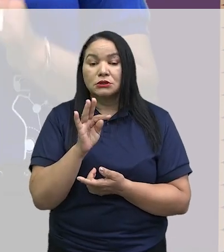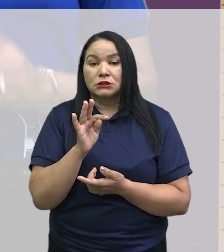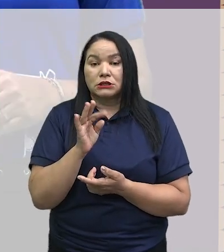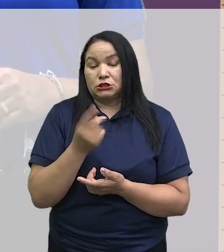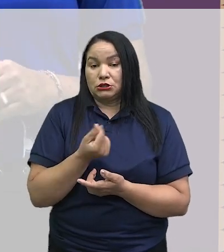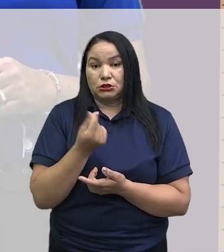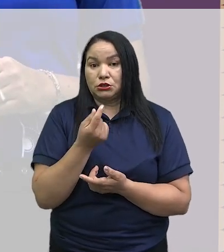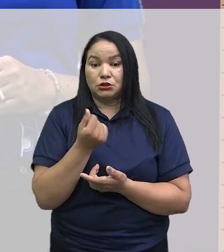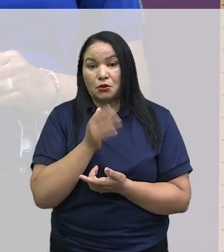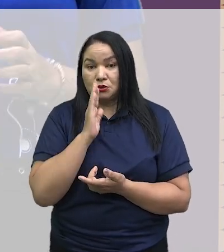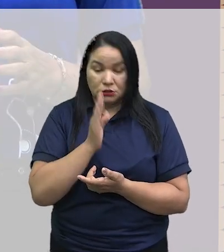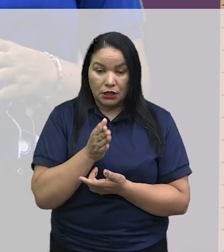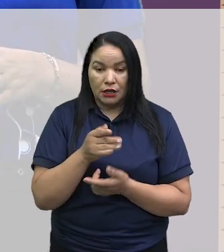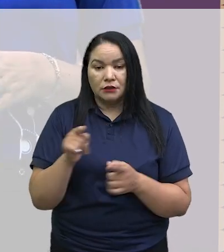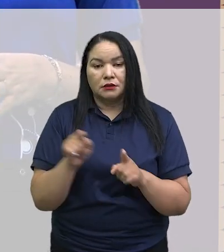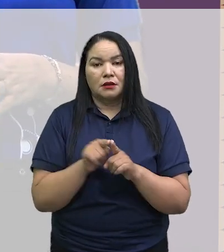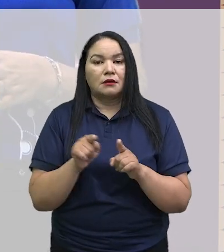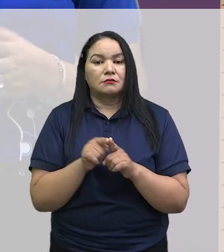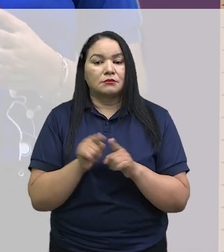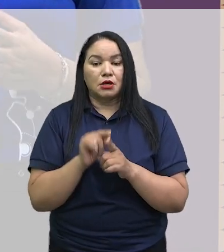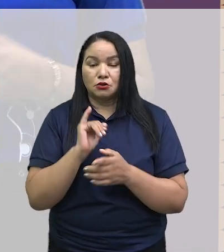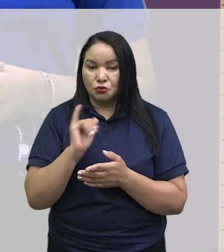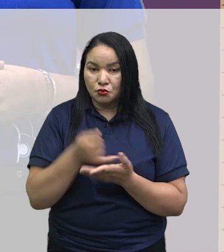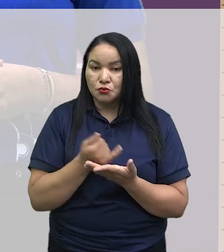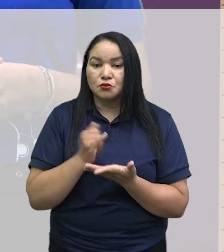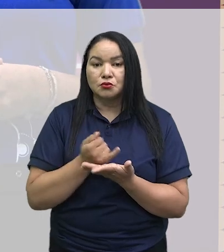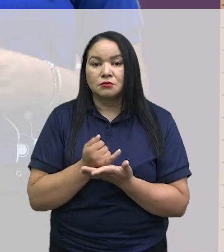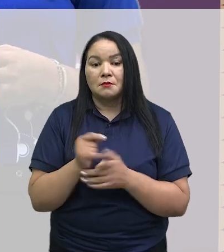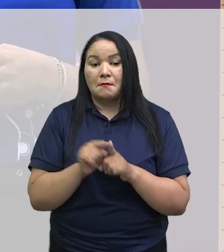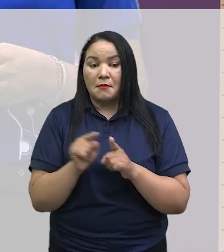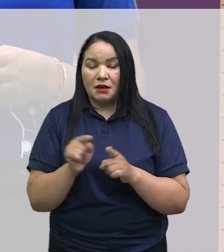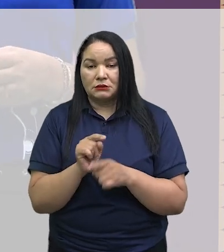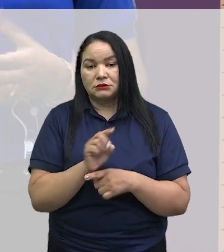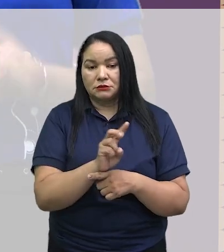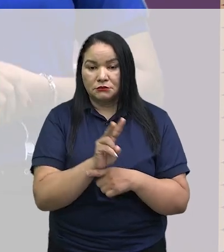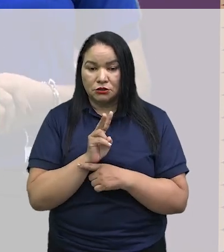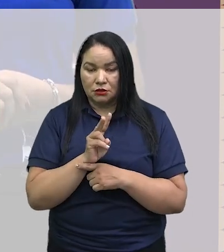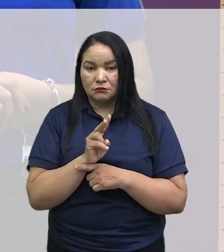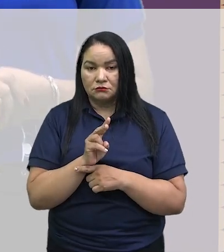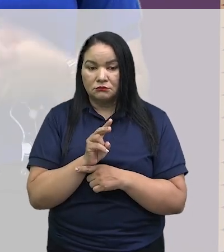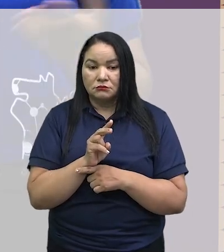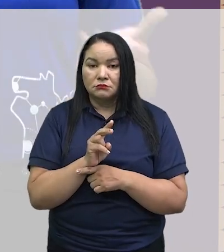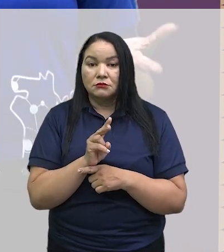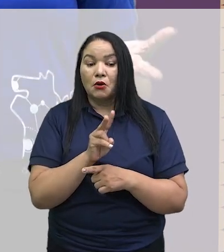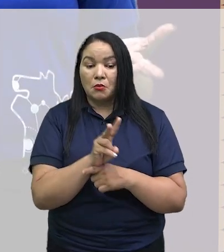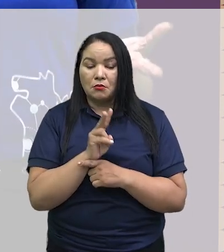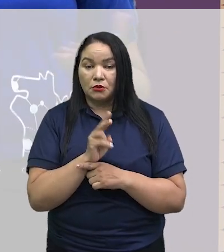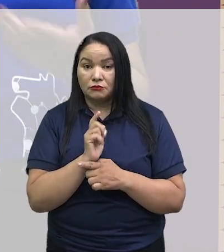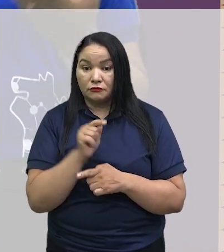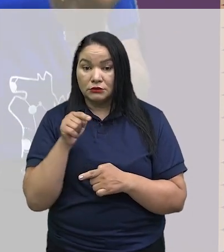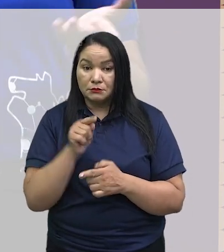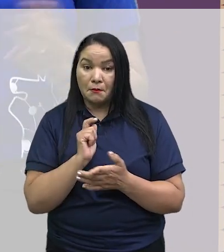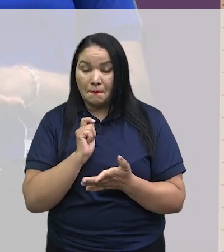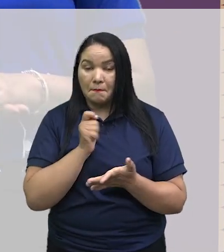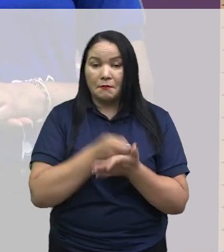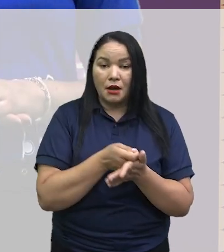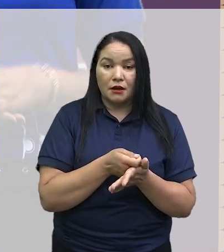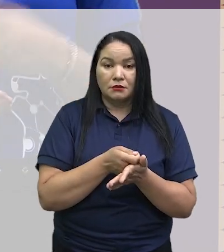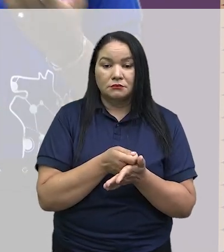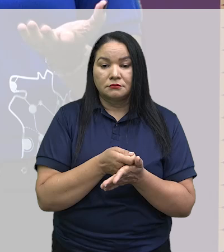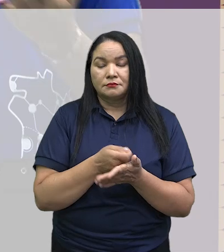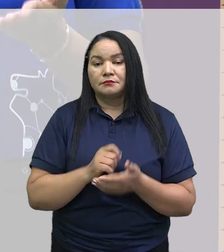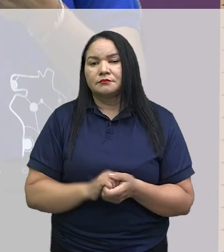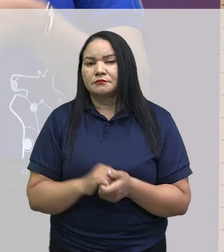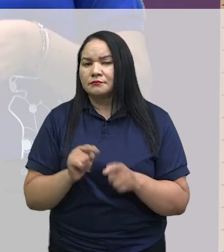que se recebe os juros quando você investe, mas quando você toma emprestado, é você que paga. Aí a dúvida que alguém esteja fazendo